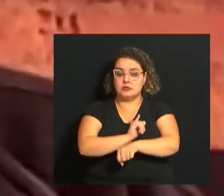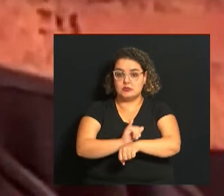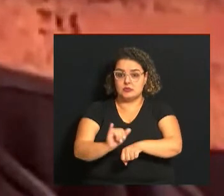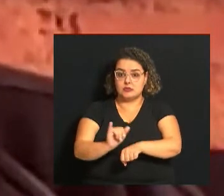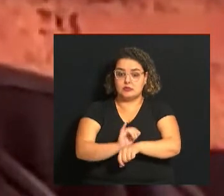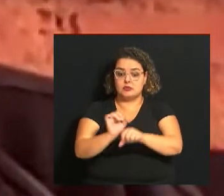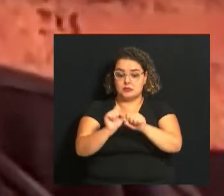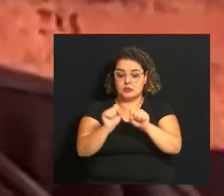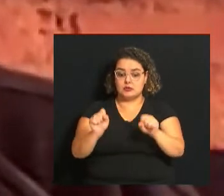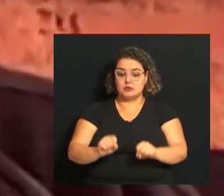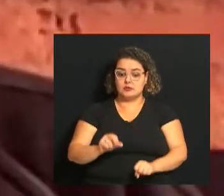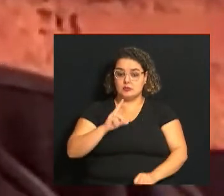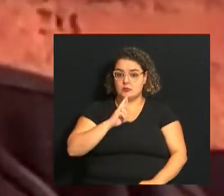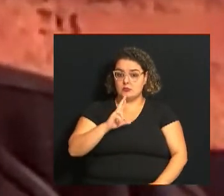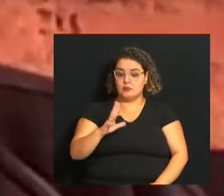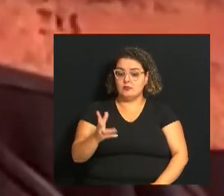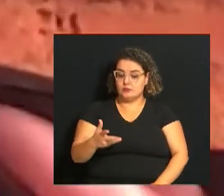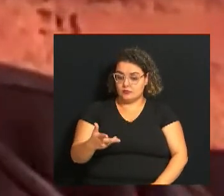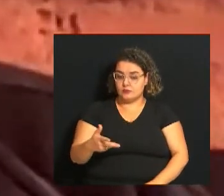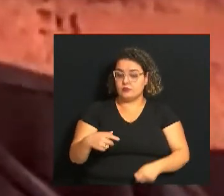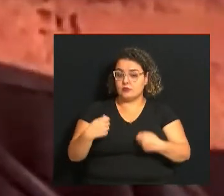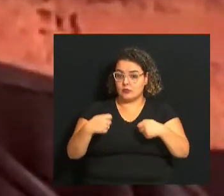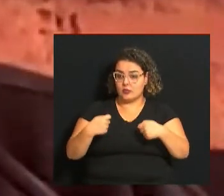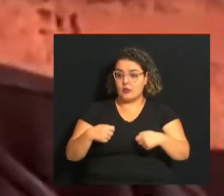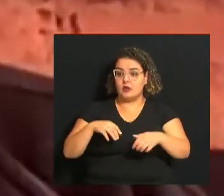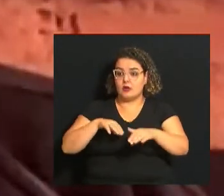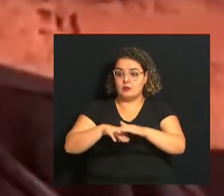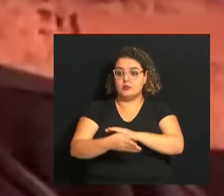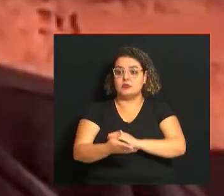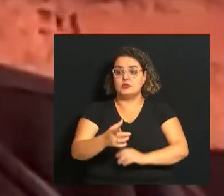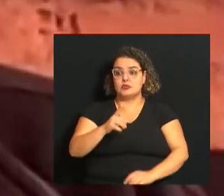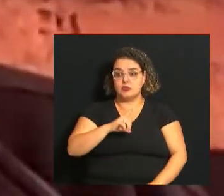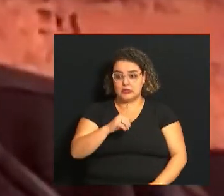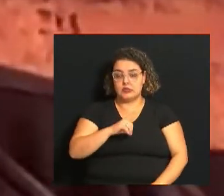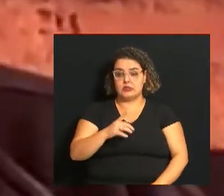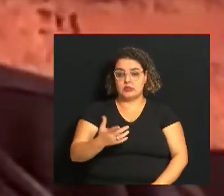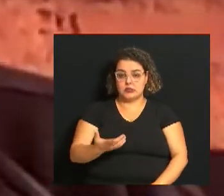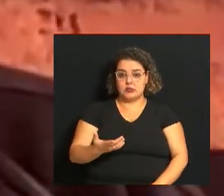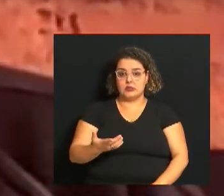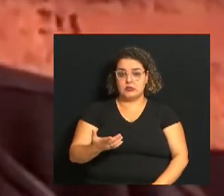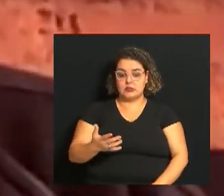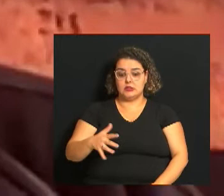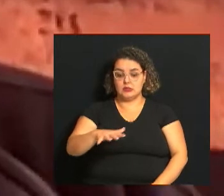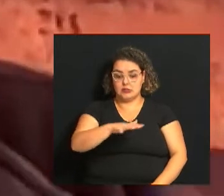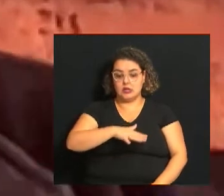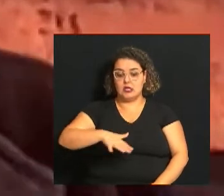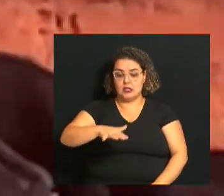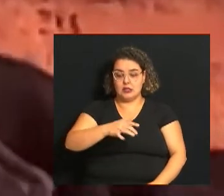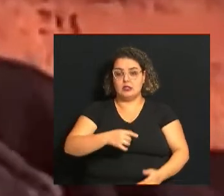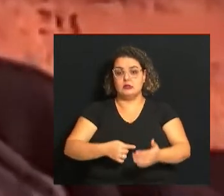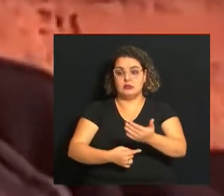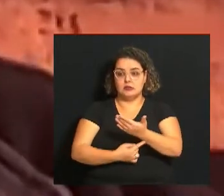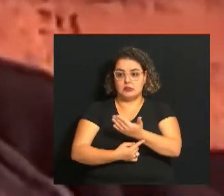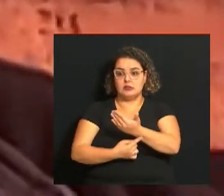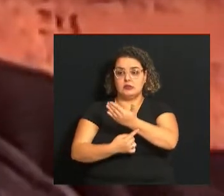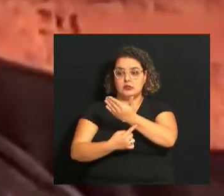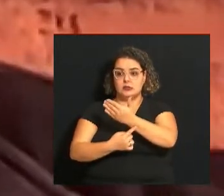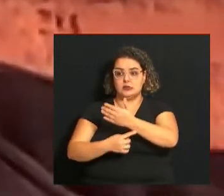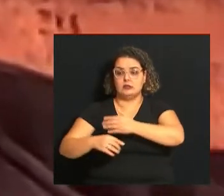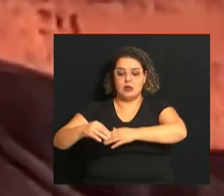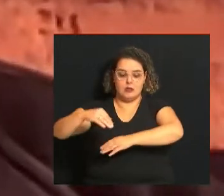responder com a agilidade que hoje se acostumou a ter, né, no ambiente tecnológico. Então, tem um buraco de rua